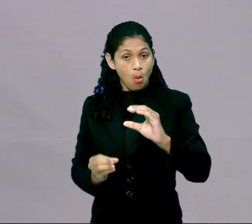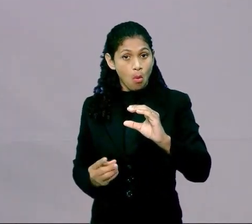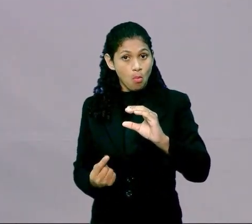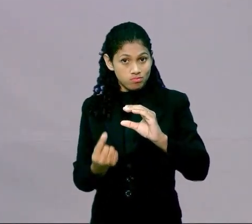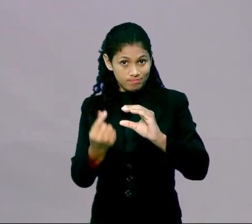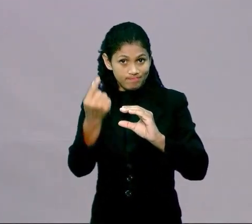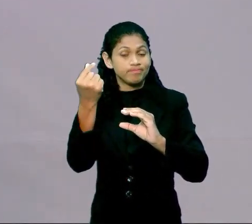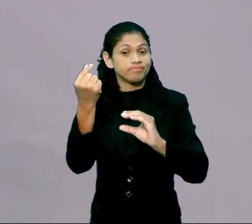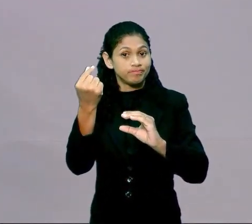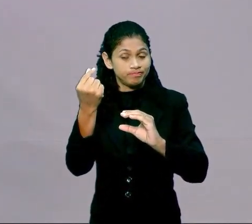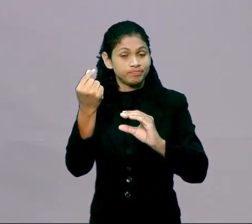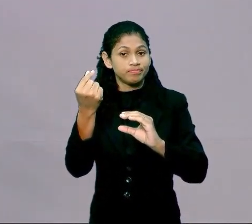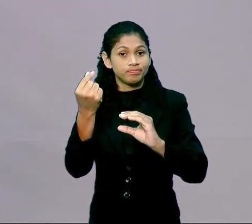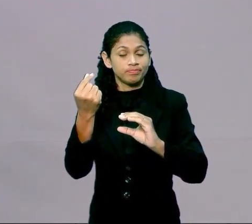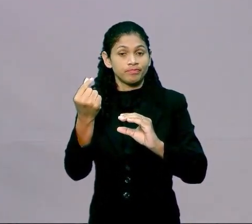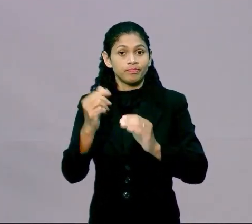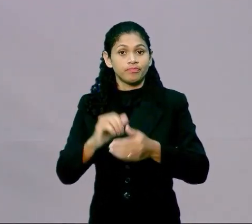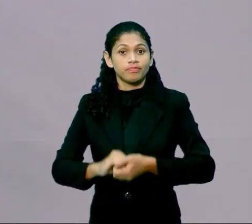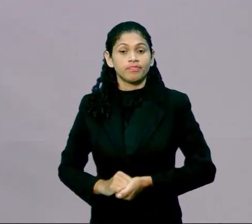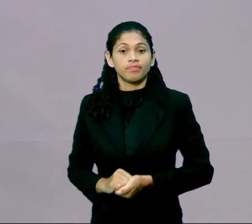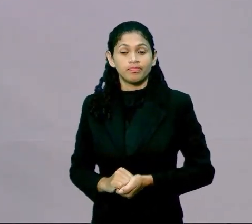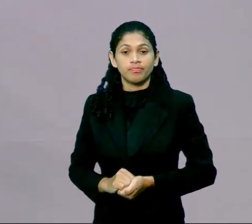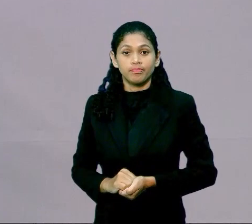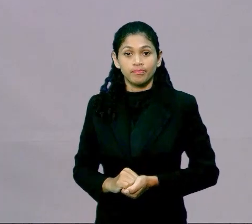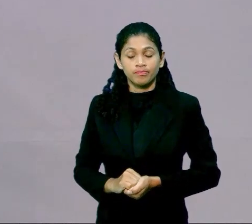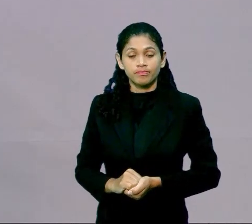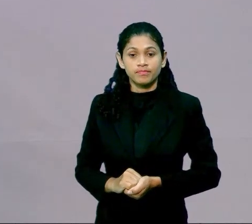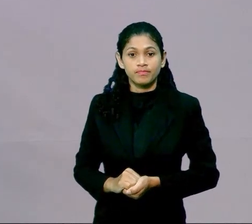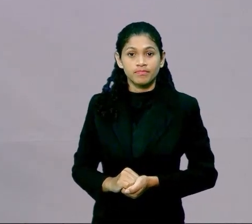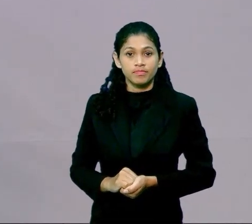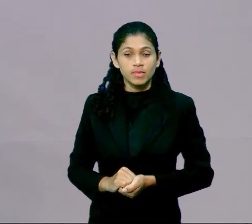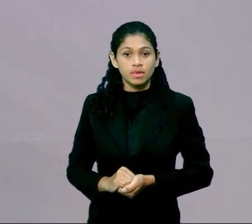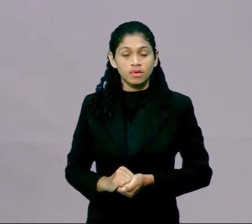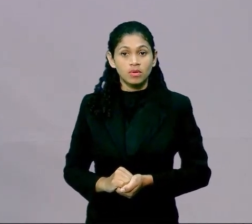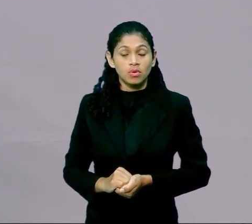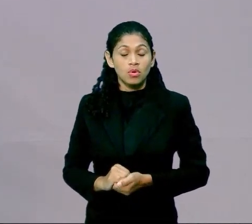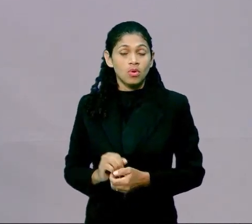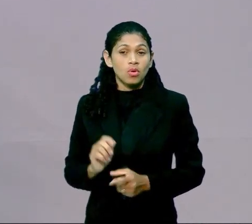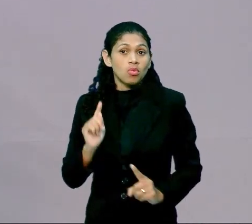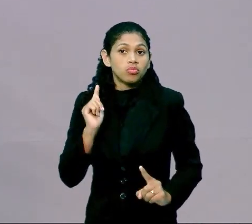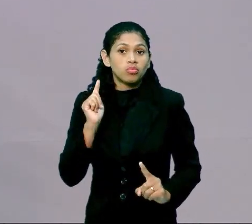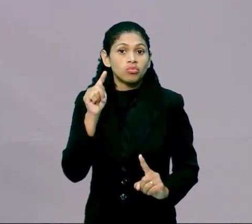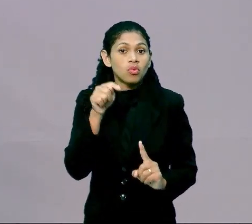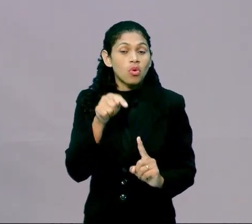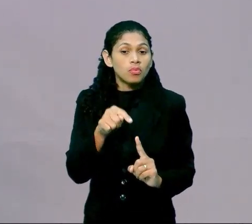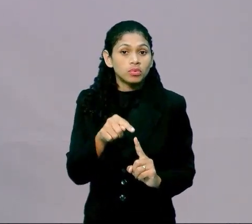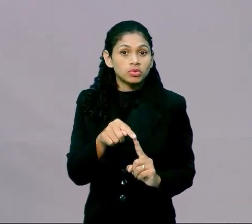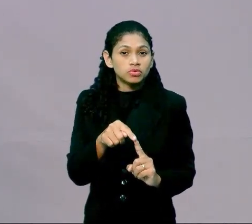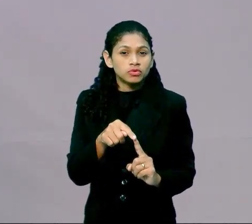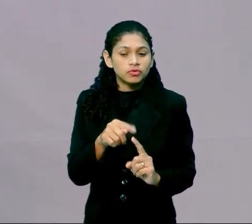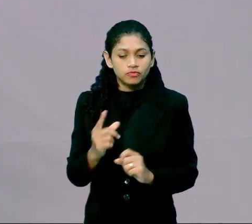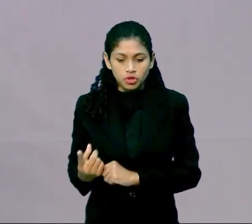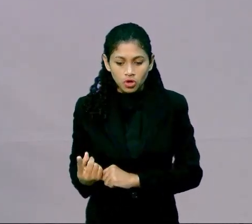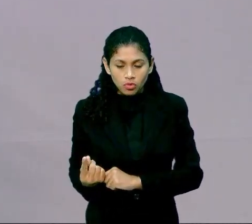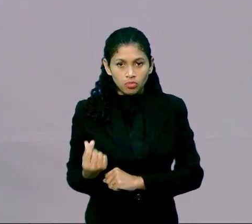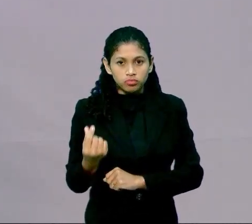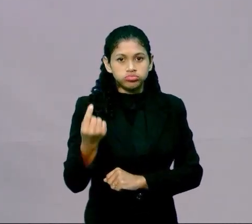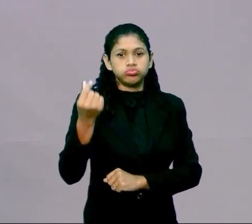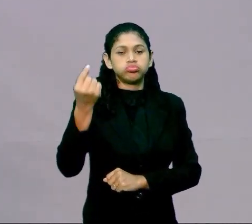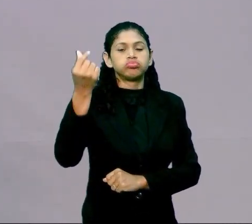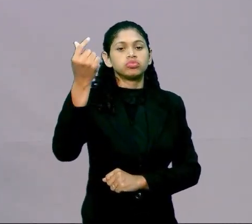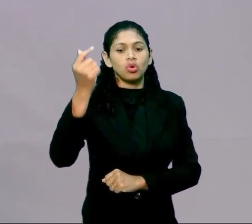na maioria das vezes, o capitalismo, na sua intenção de gerar capital,